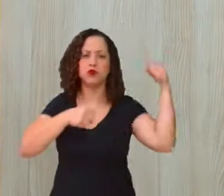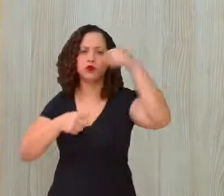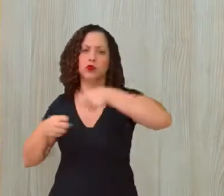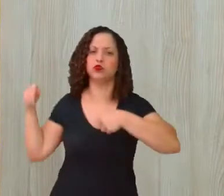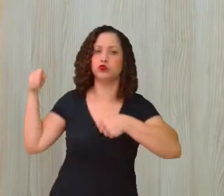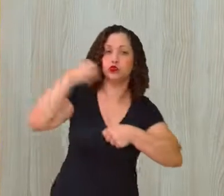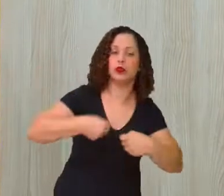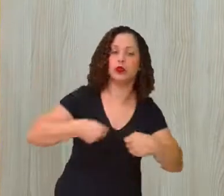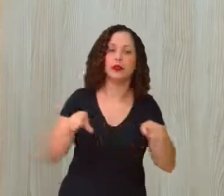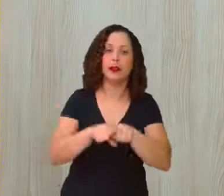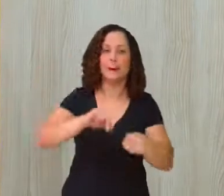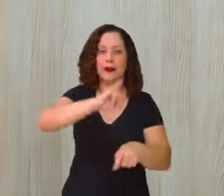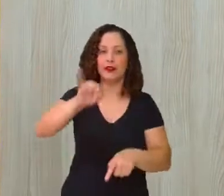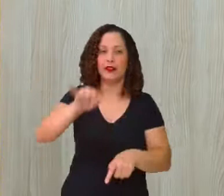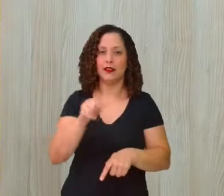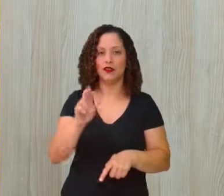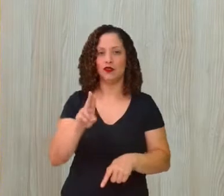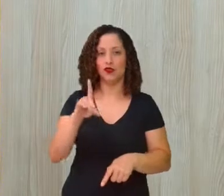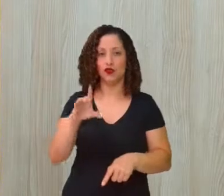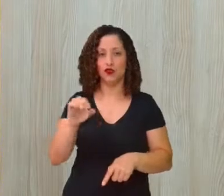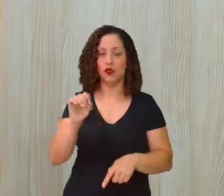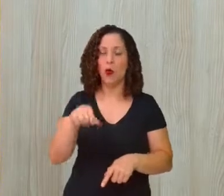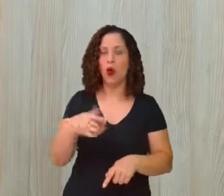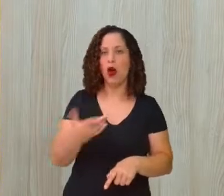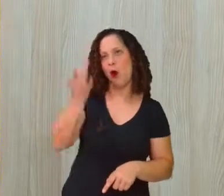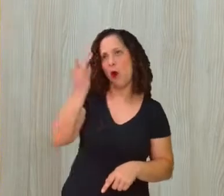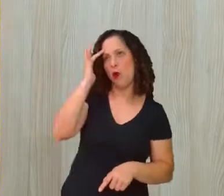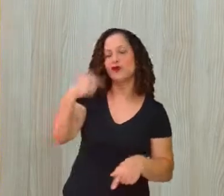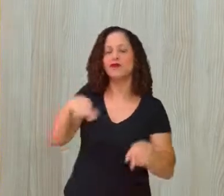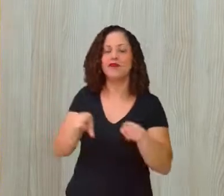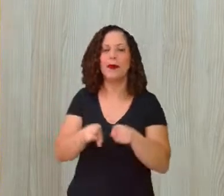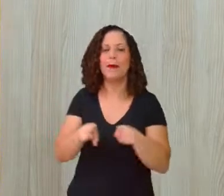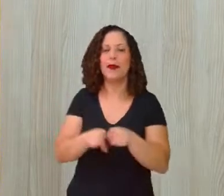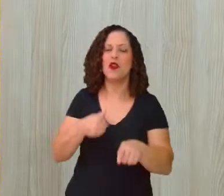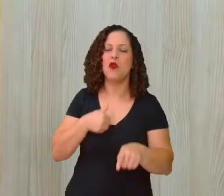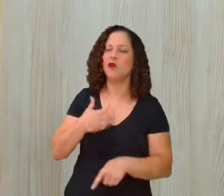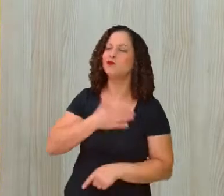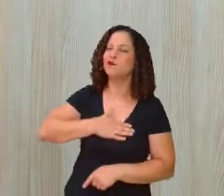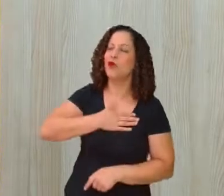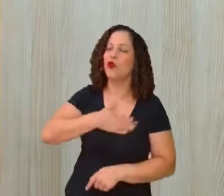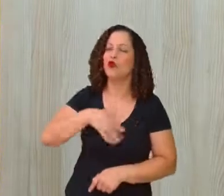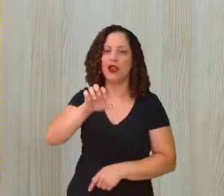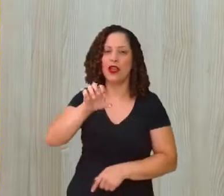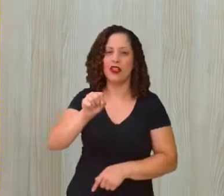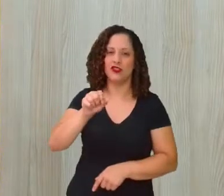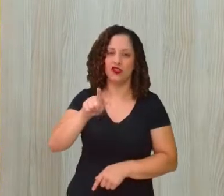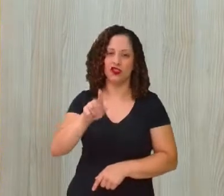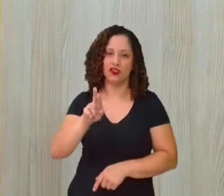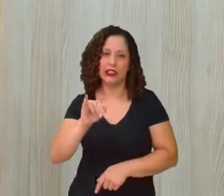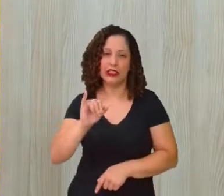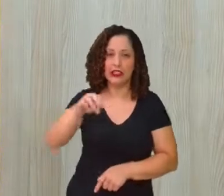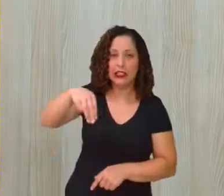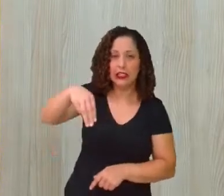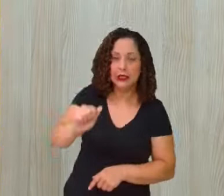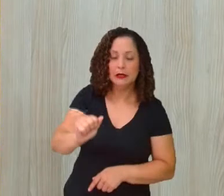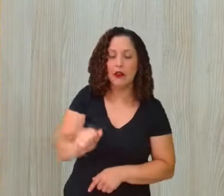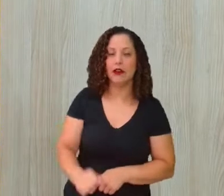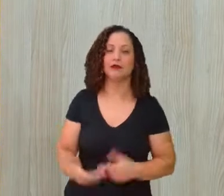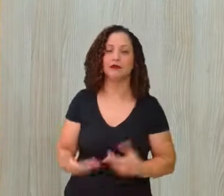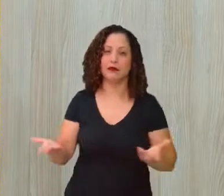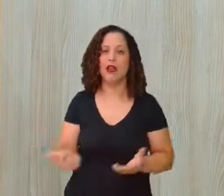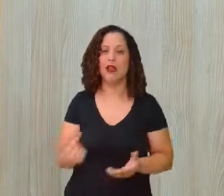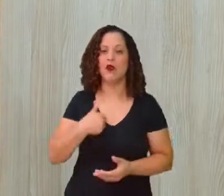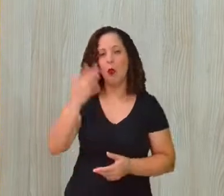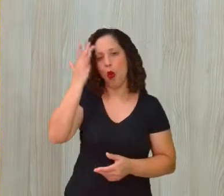professor. Eu acho que eu me interessaria também pelo esgrima. Eu admiro também. Então, não tive a oportunidade, mas eu acho um esporte